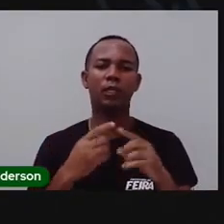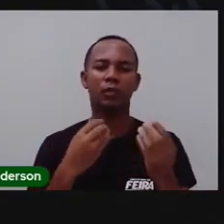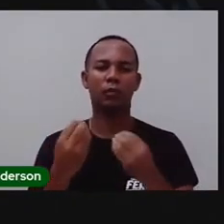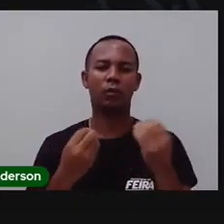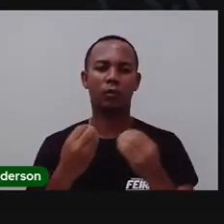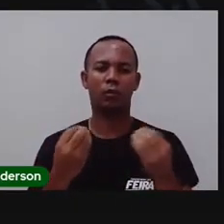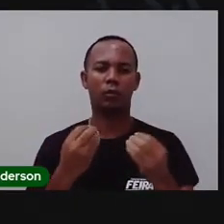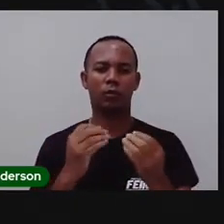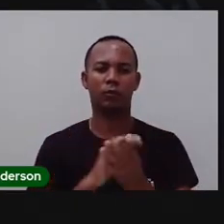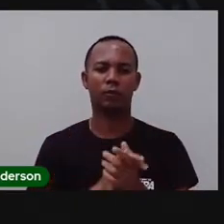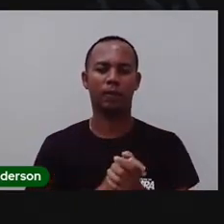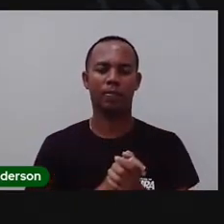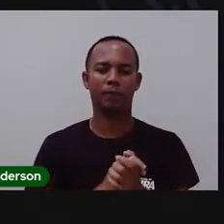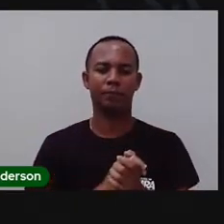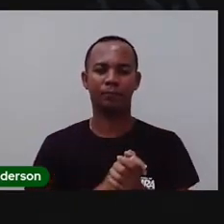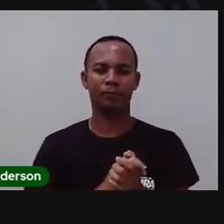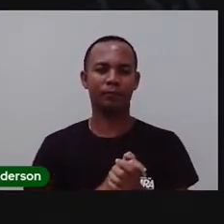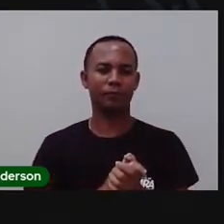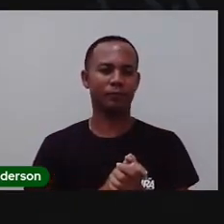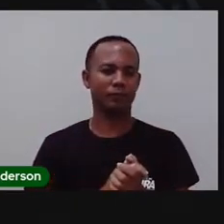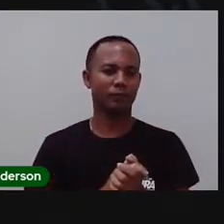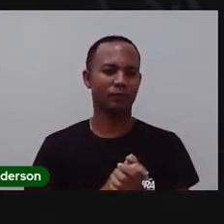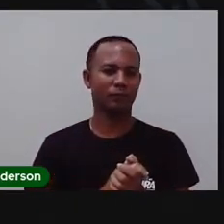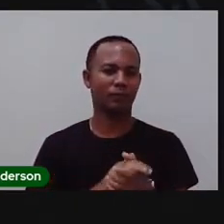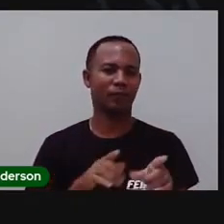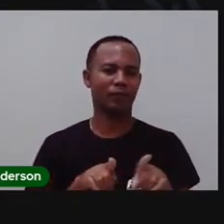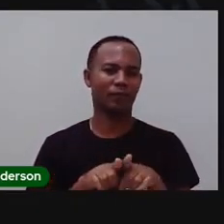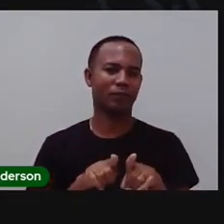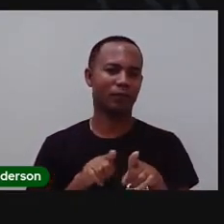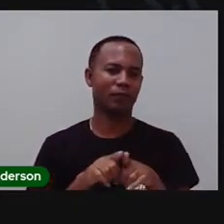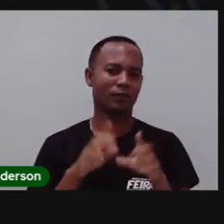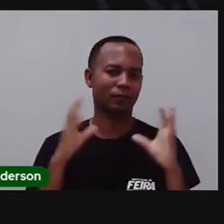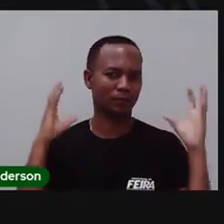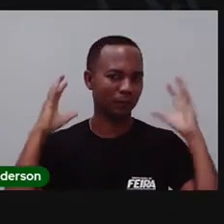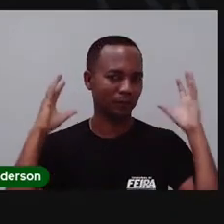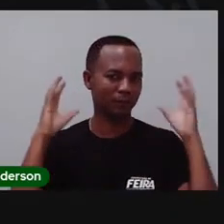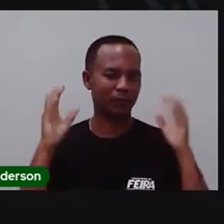vocês aí, aqui meu cabelo, né, porque é que montei um look bonita para vocês.